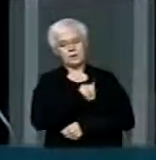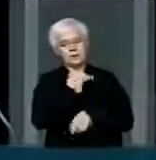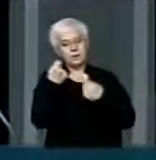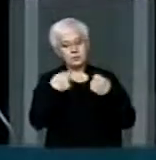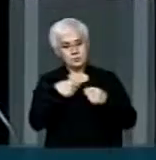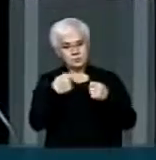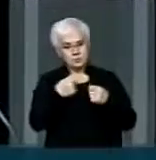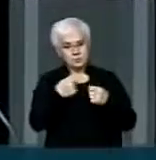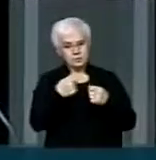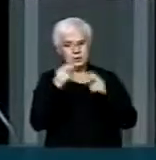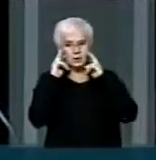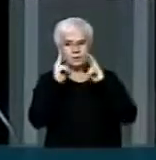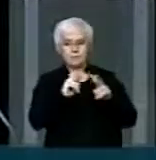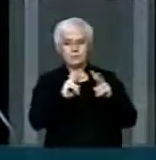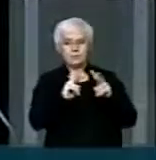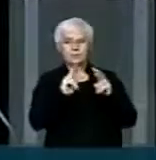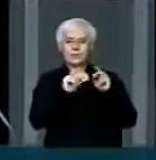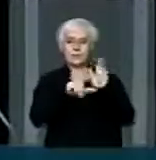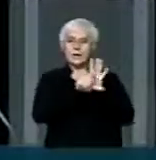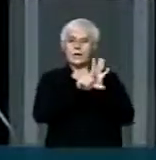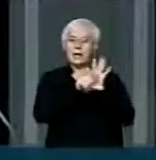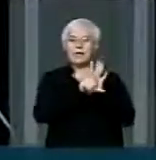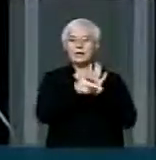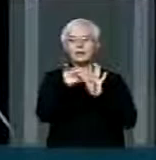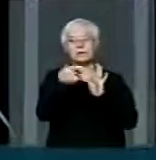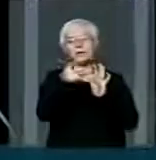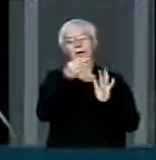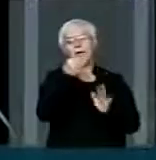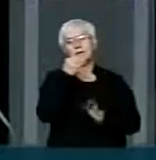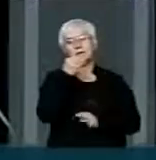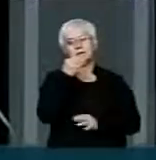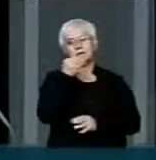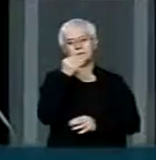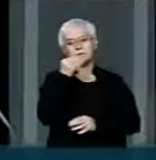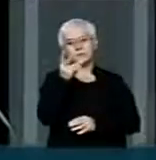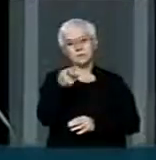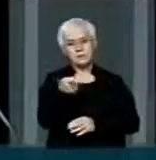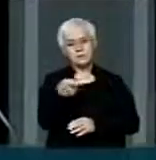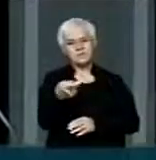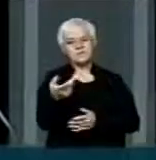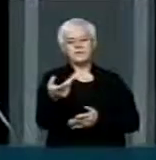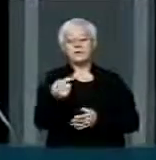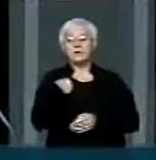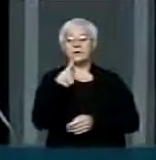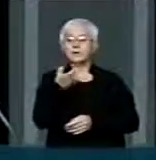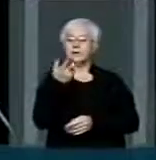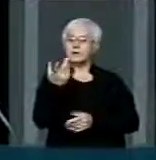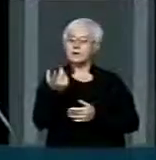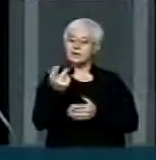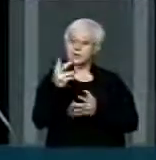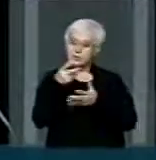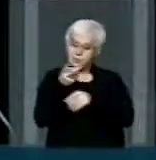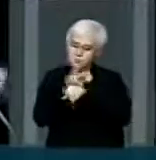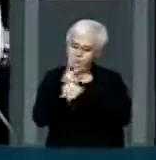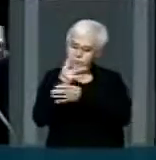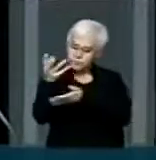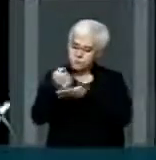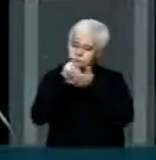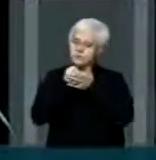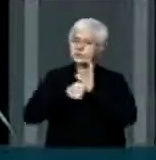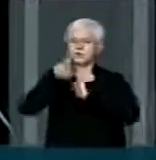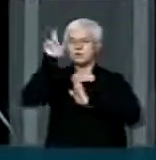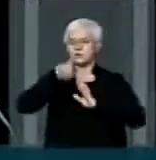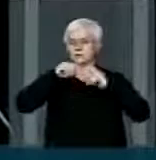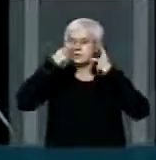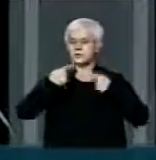leis injustas. E no momento em que se procura não só resgatar esses direitos e